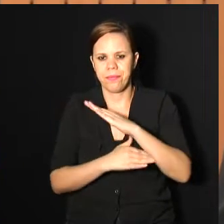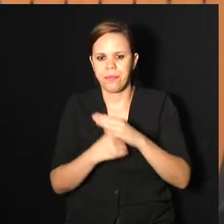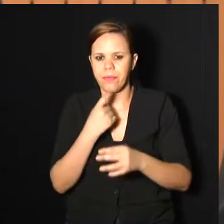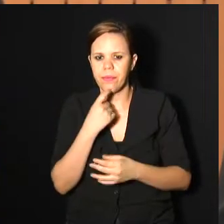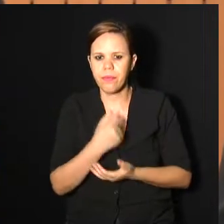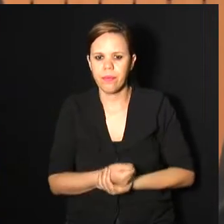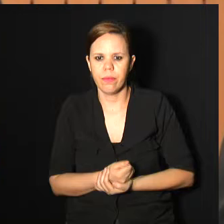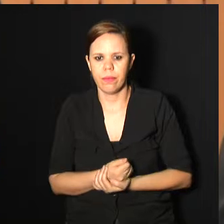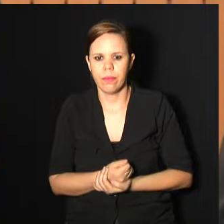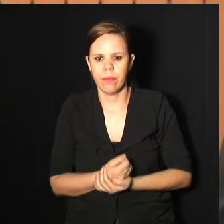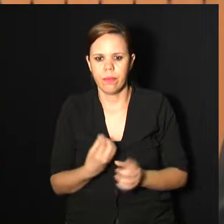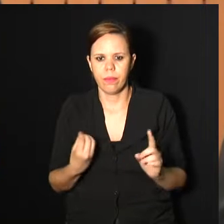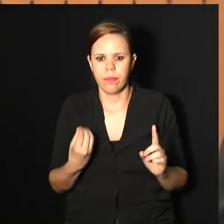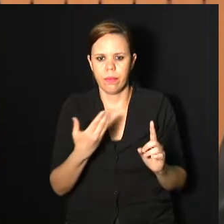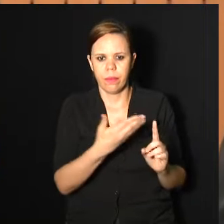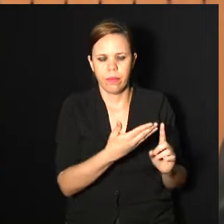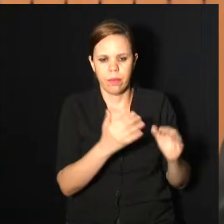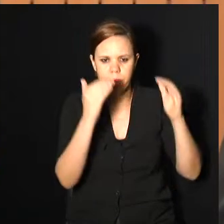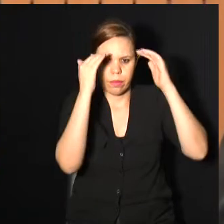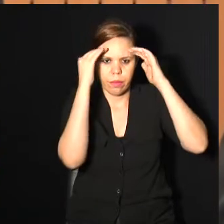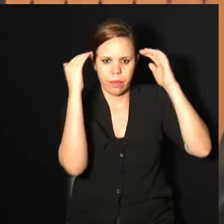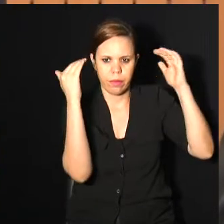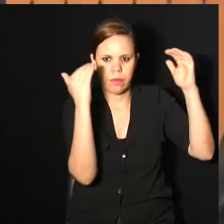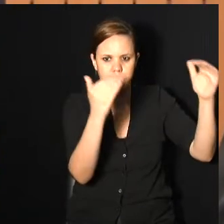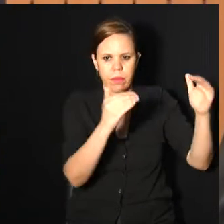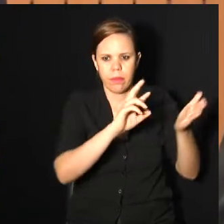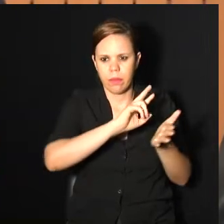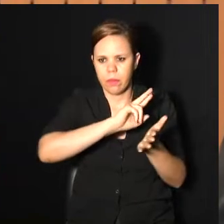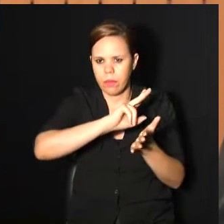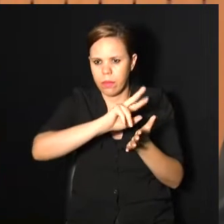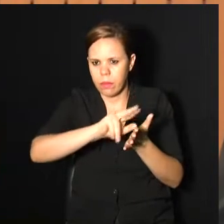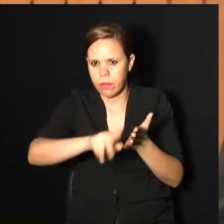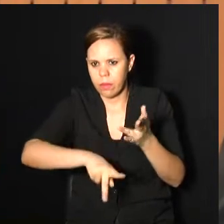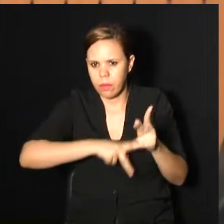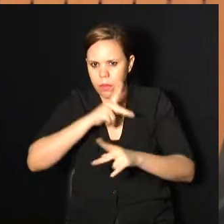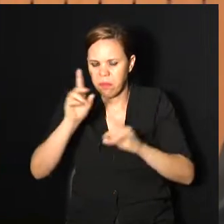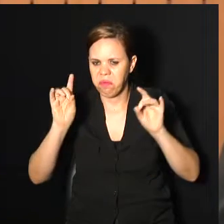Campinas para entrega de honrarias a diversas